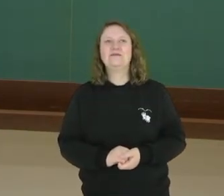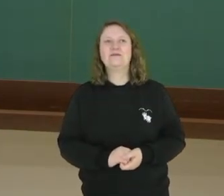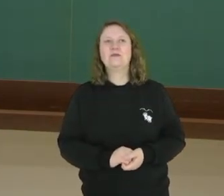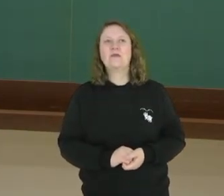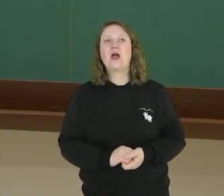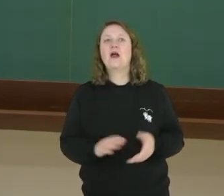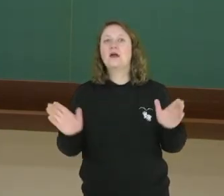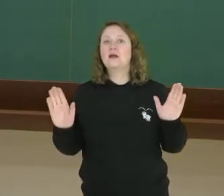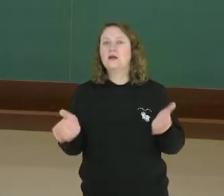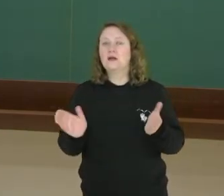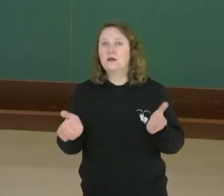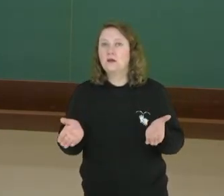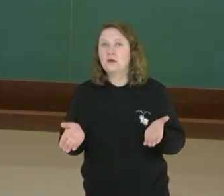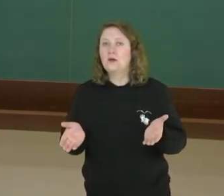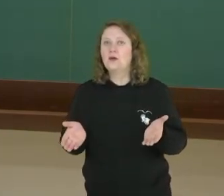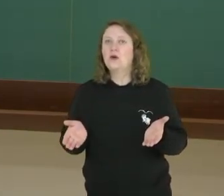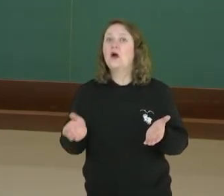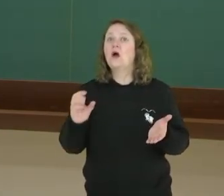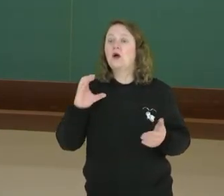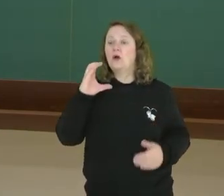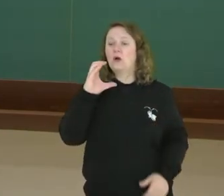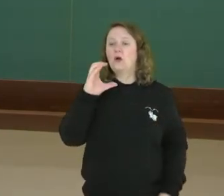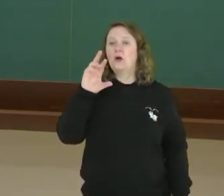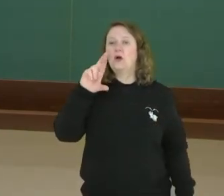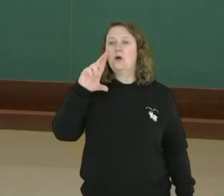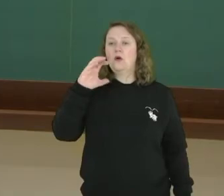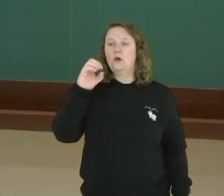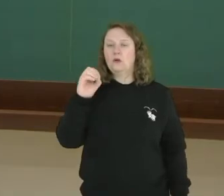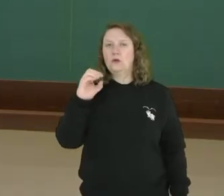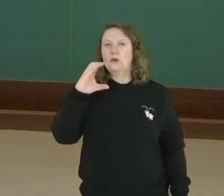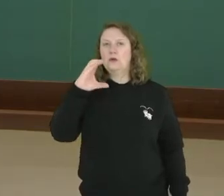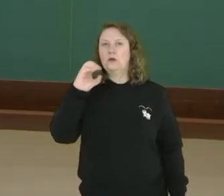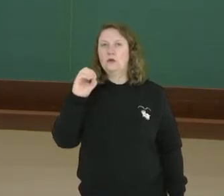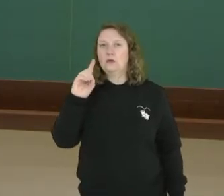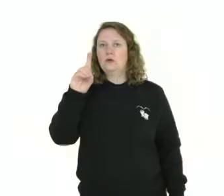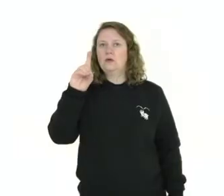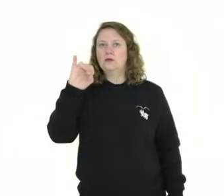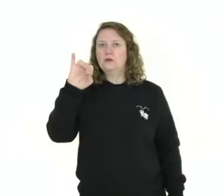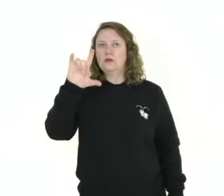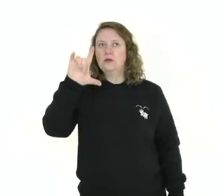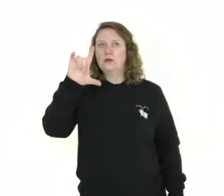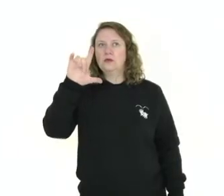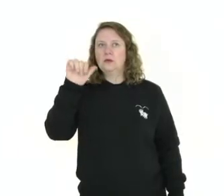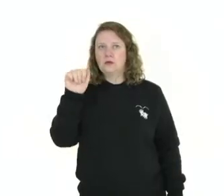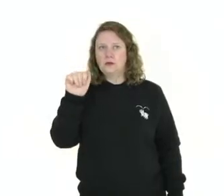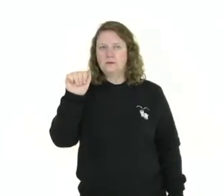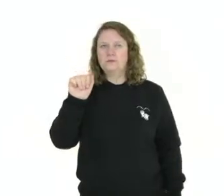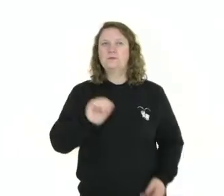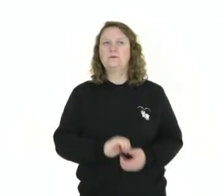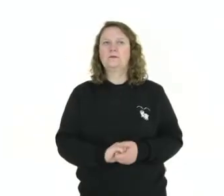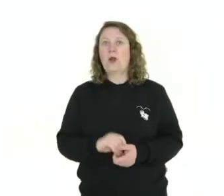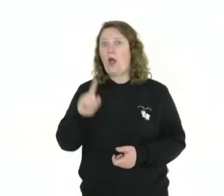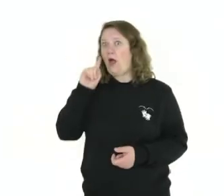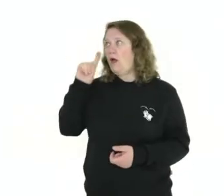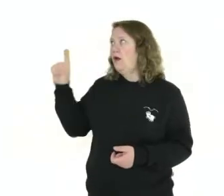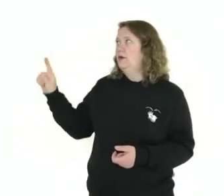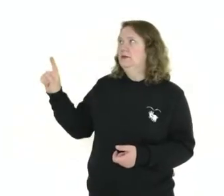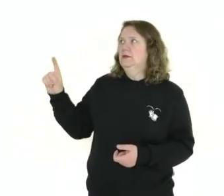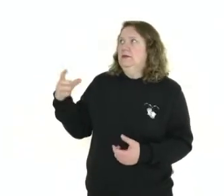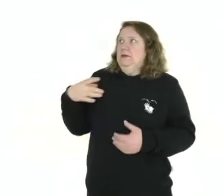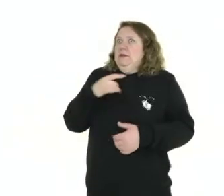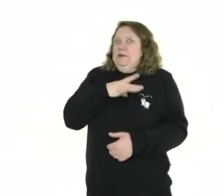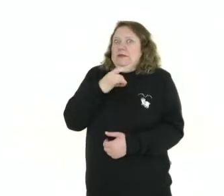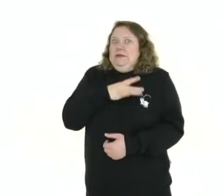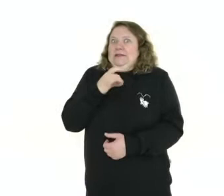Agora nós vamos falar da ordem crocodilha. Olha esse cara aqui, gente. Dá pânico,